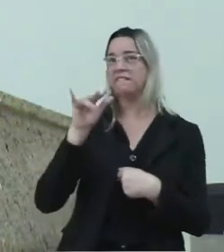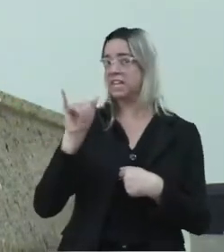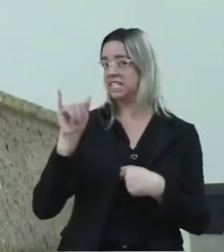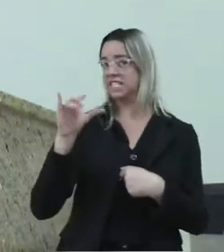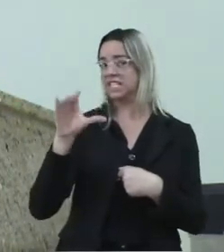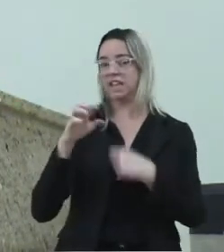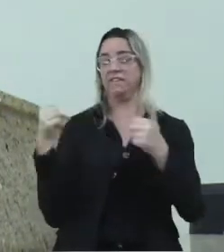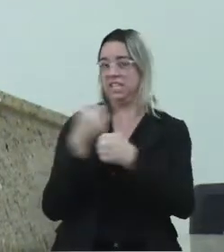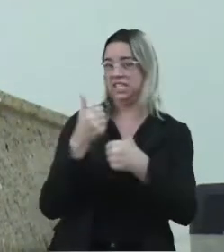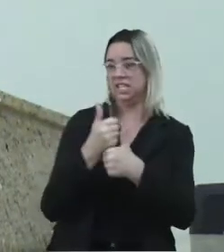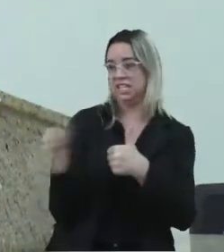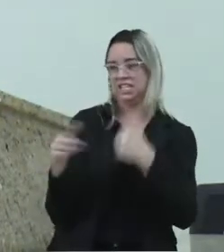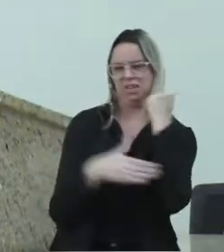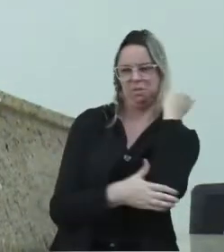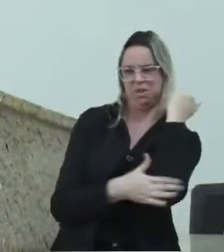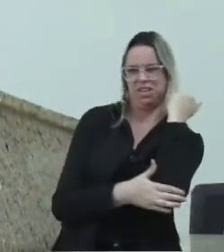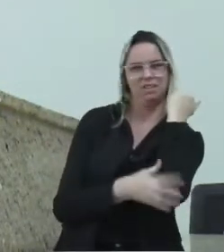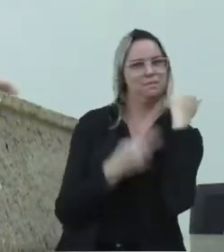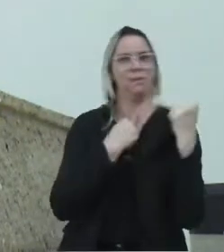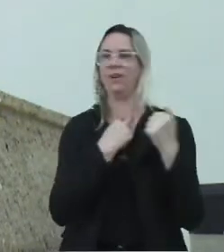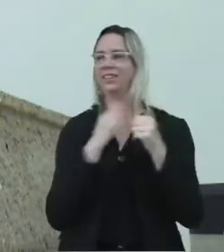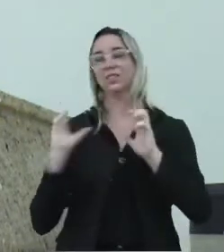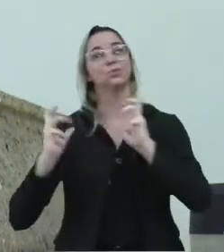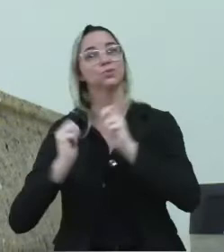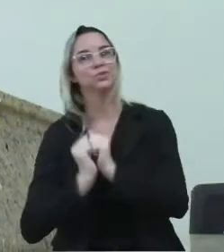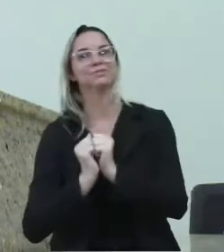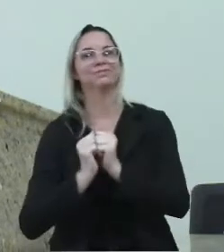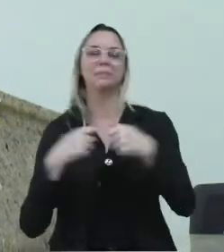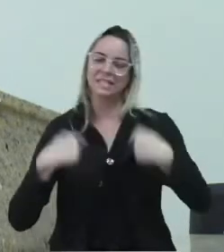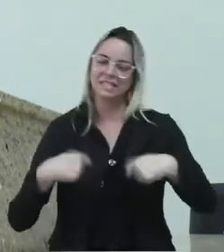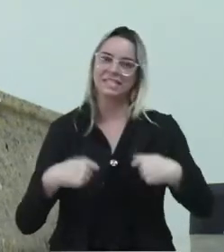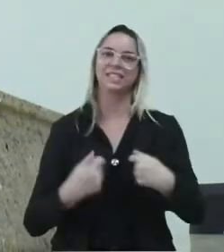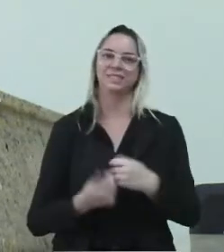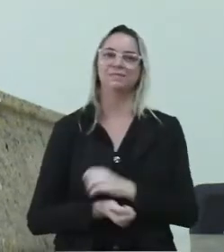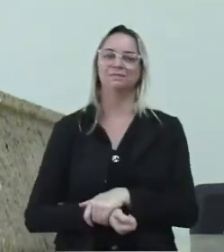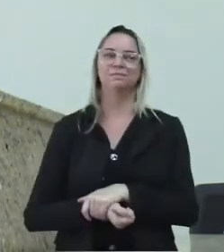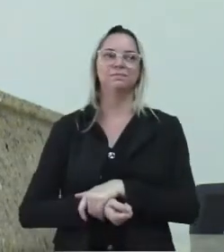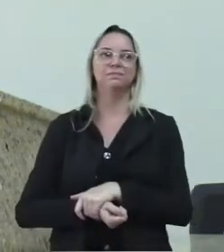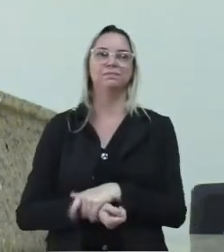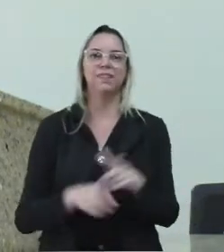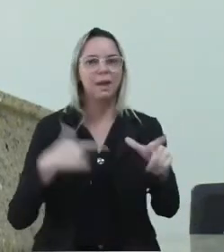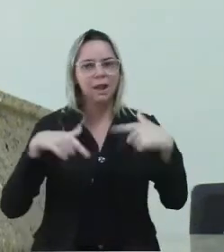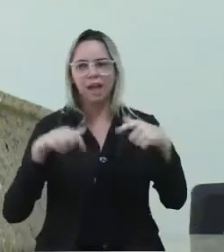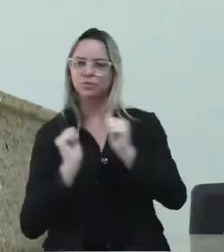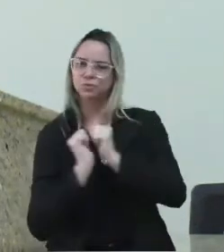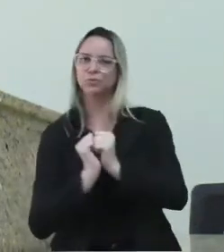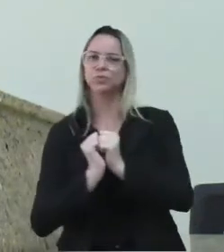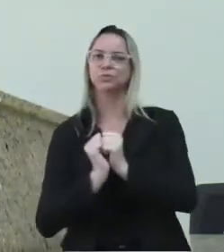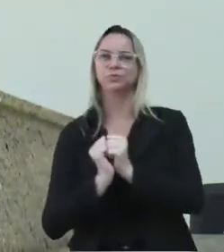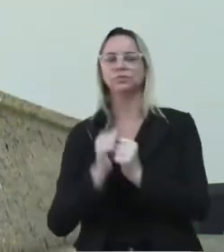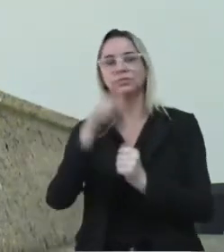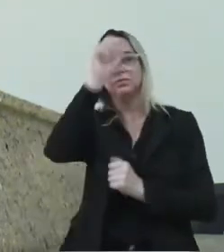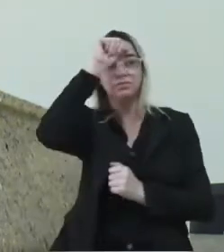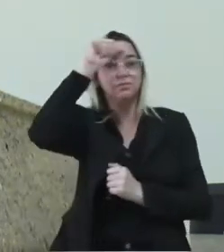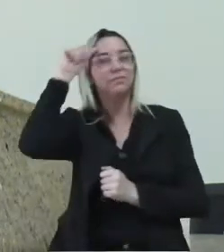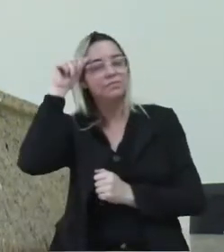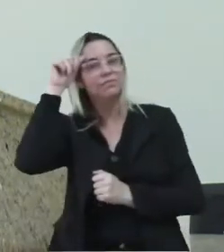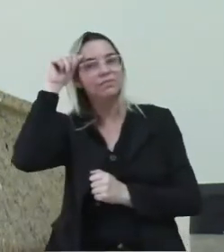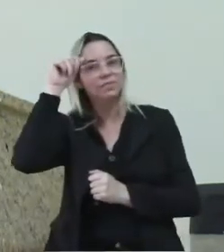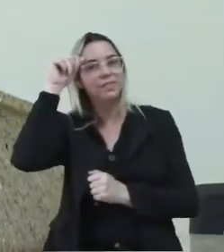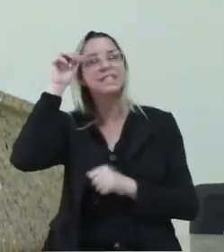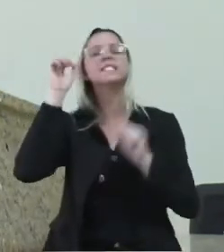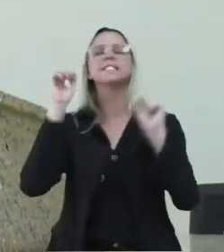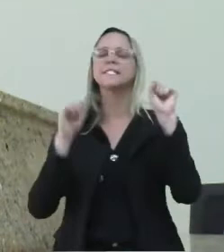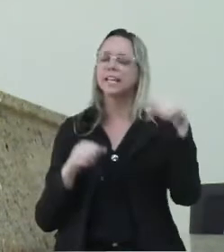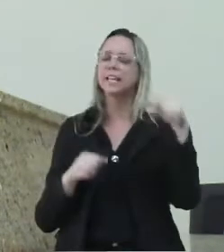ele tem que se unir com o vice para poder ir trabalhar junto, né? Isso é que o prefeito Alexandre Batité está